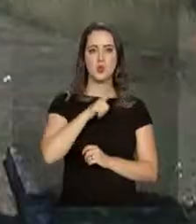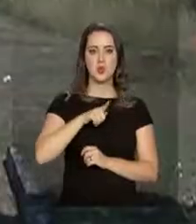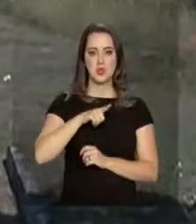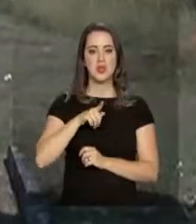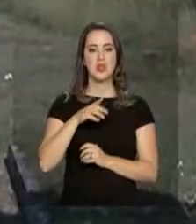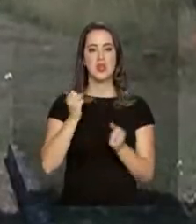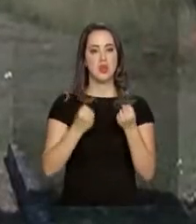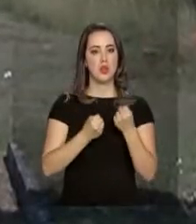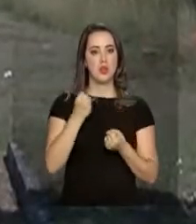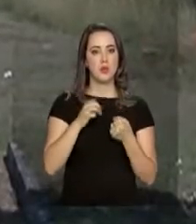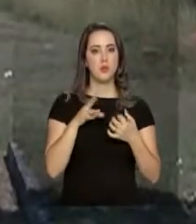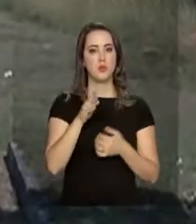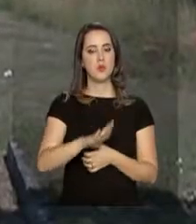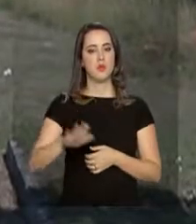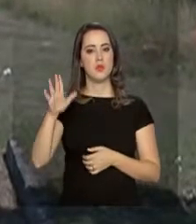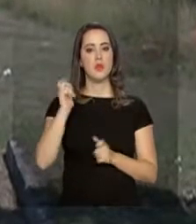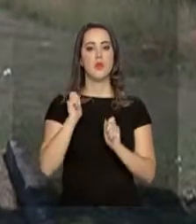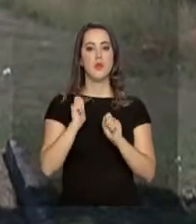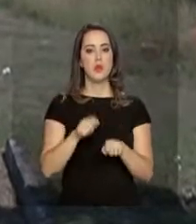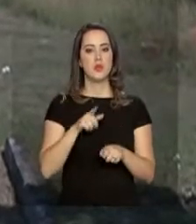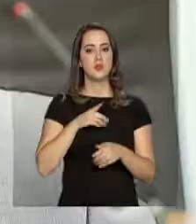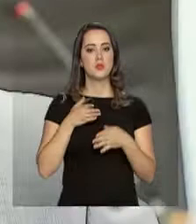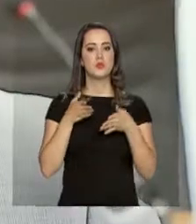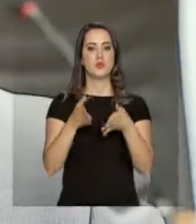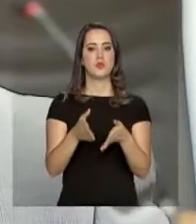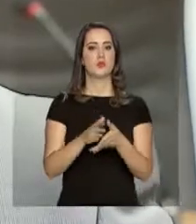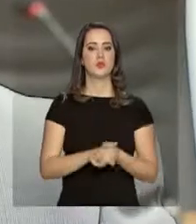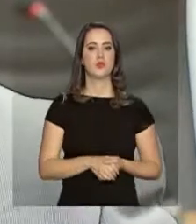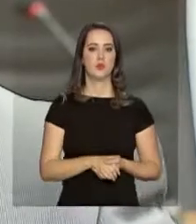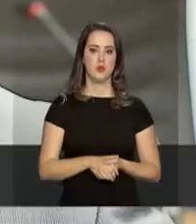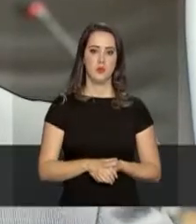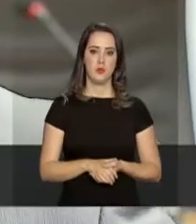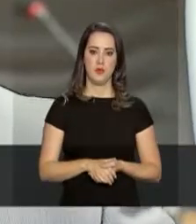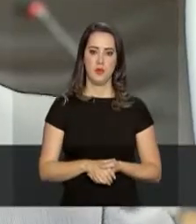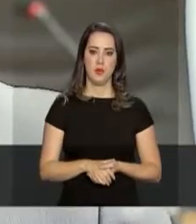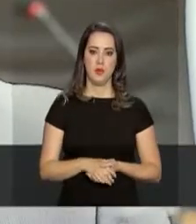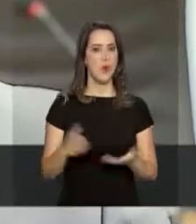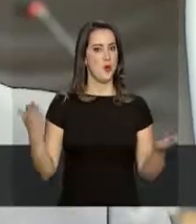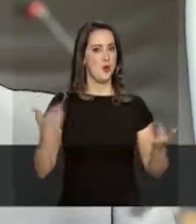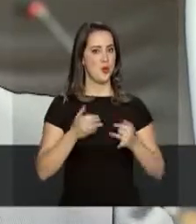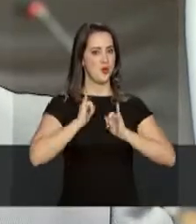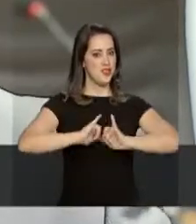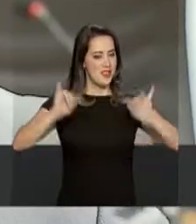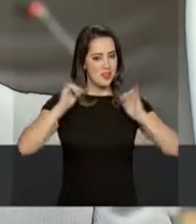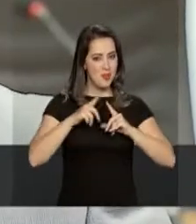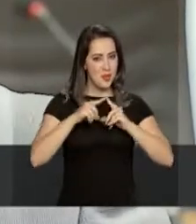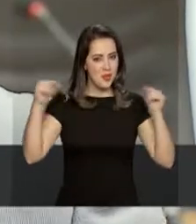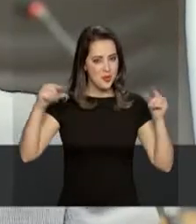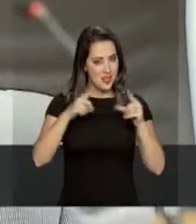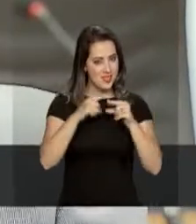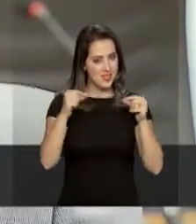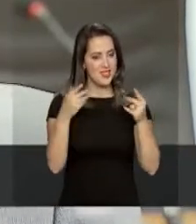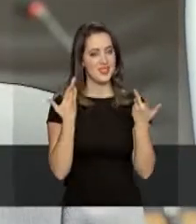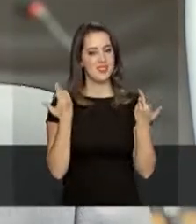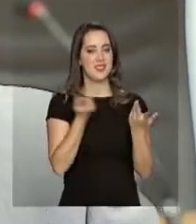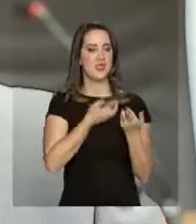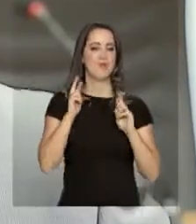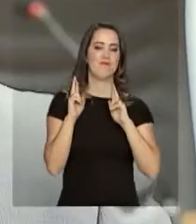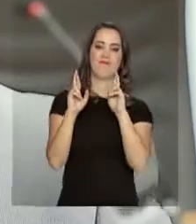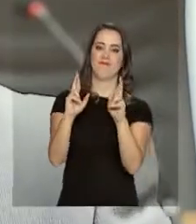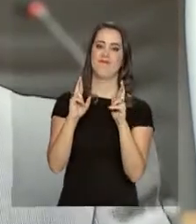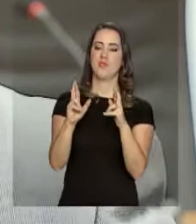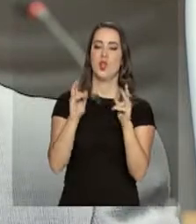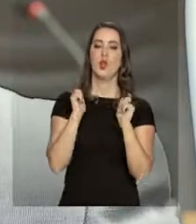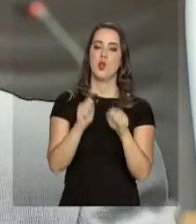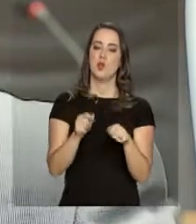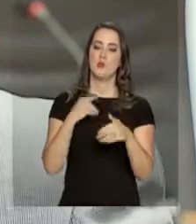em todo o país possam ter acesso nós estamos fazendo o lançamento em brasília e nossa perspectiva é